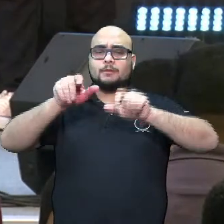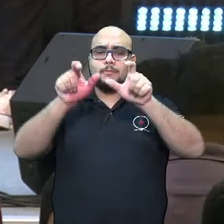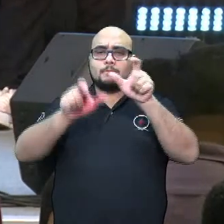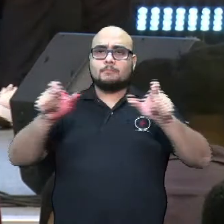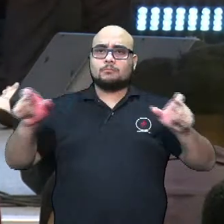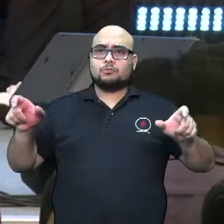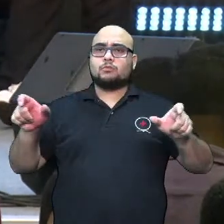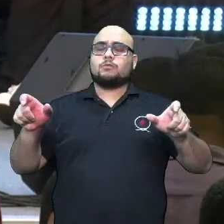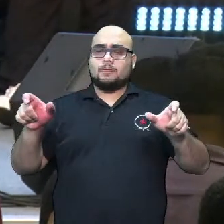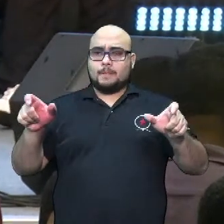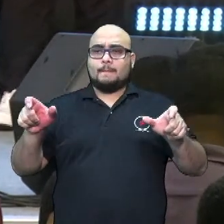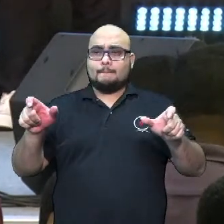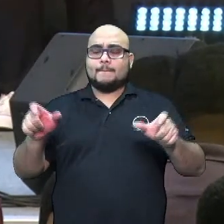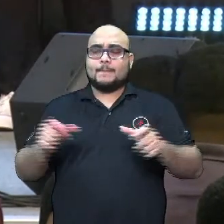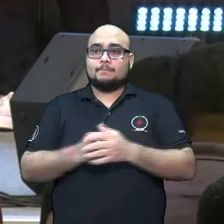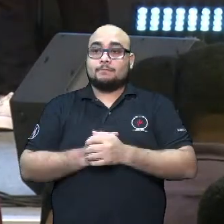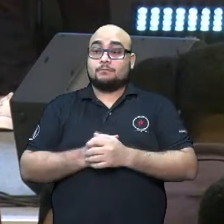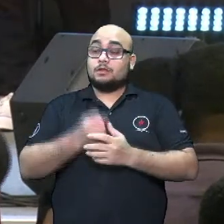meu Pai,